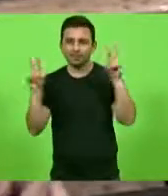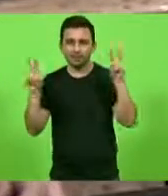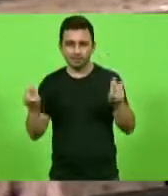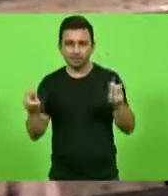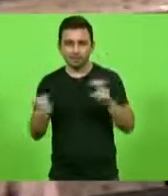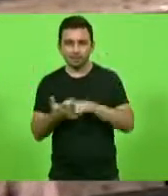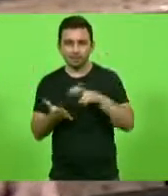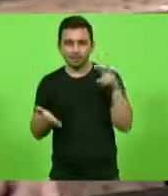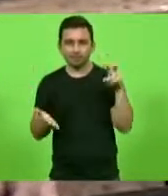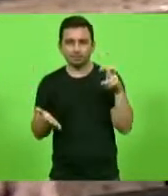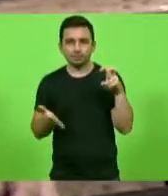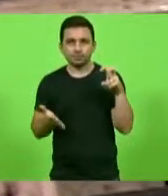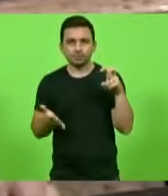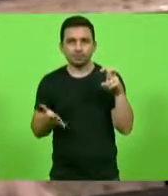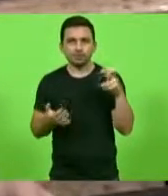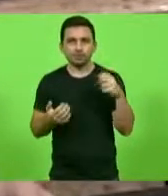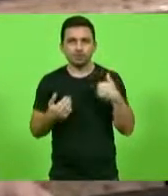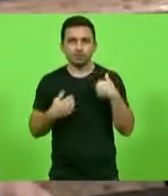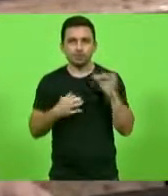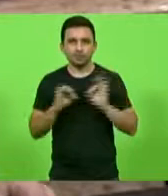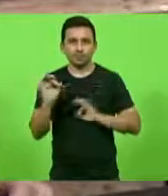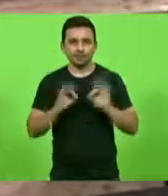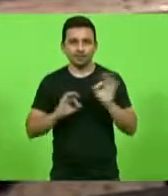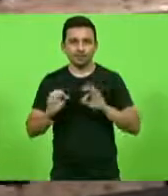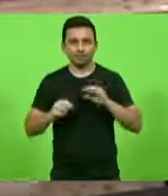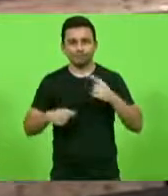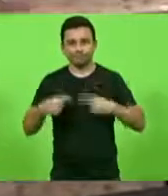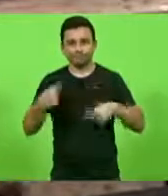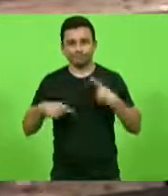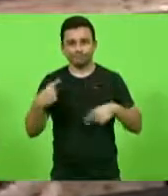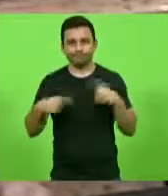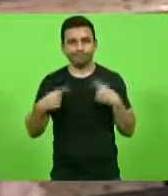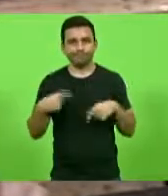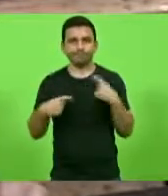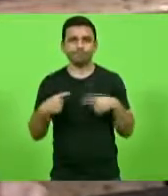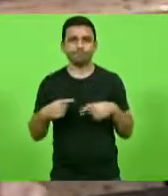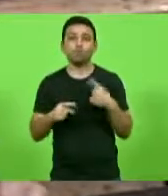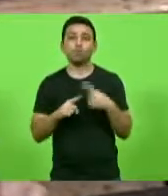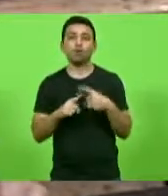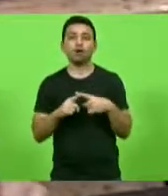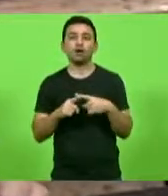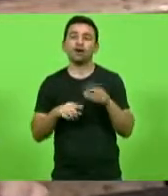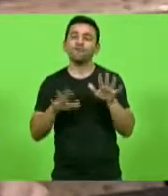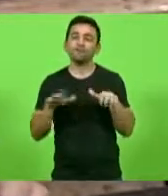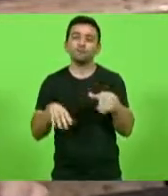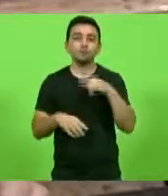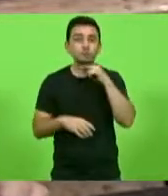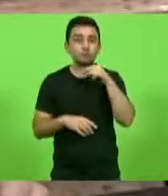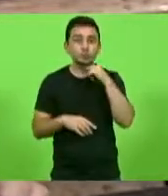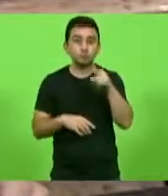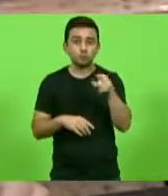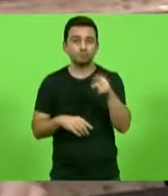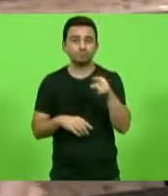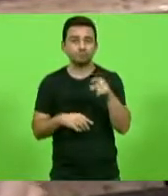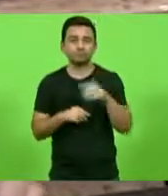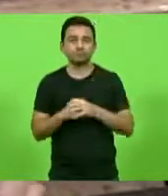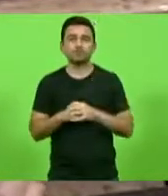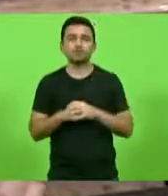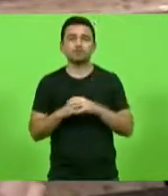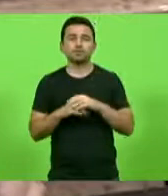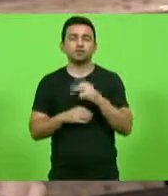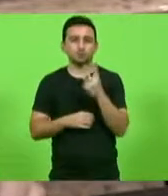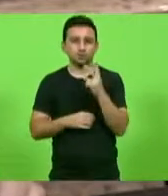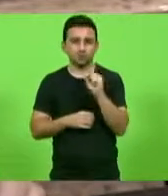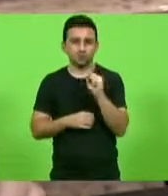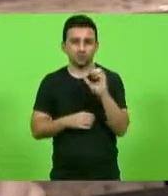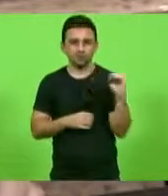manhã, eu vim preparado até para o embate, porque, né, talvez a gente não conseguiria contemplar a 280, que era o